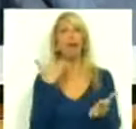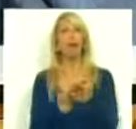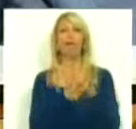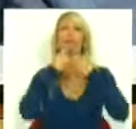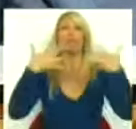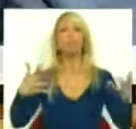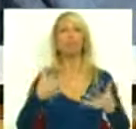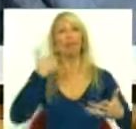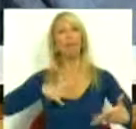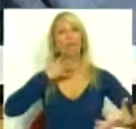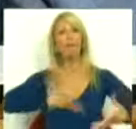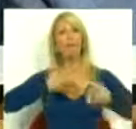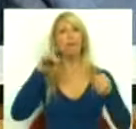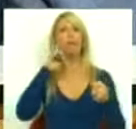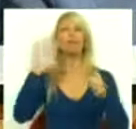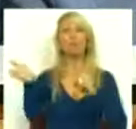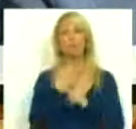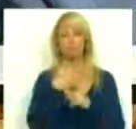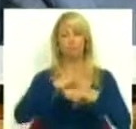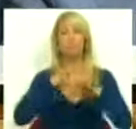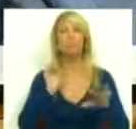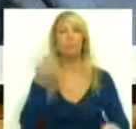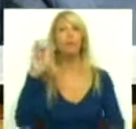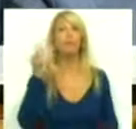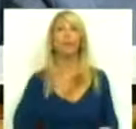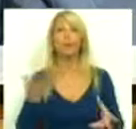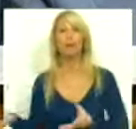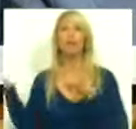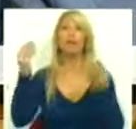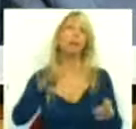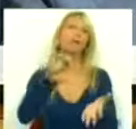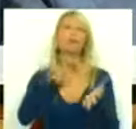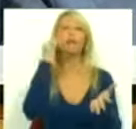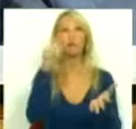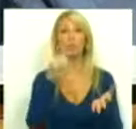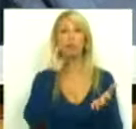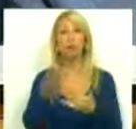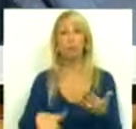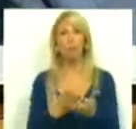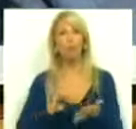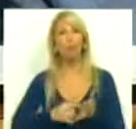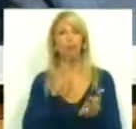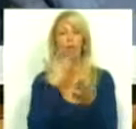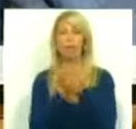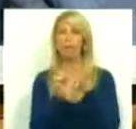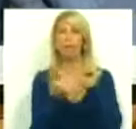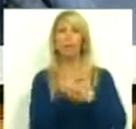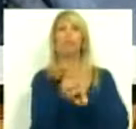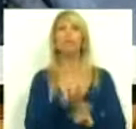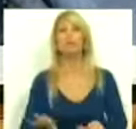Nesse sentido, o PSD irá apresentar, em sede de especialidade, as propostas necessárias para corrigir esta